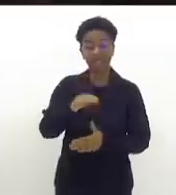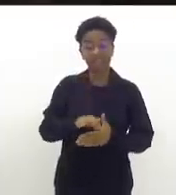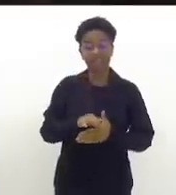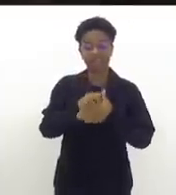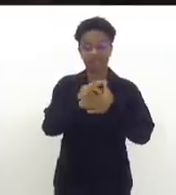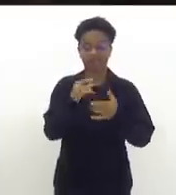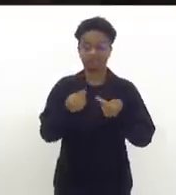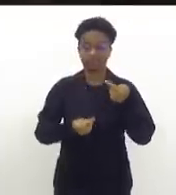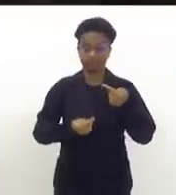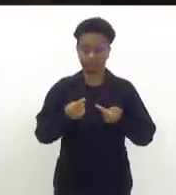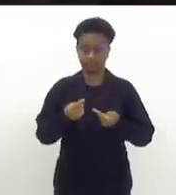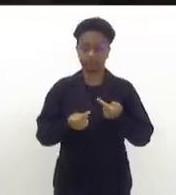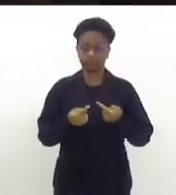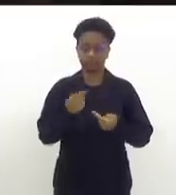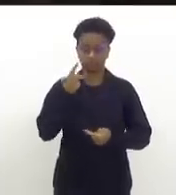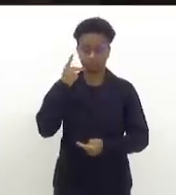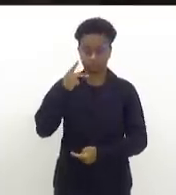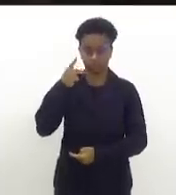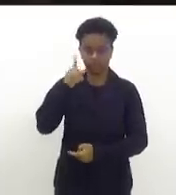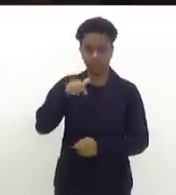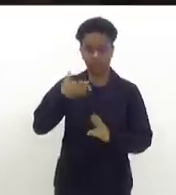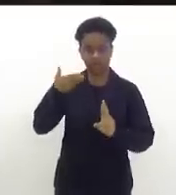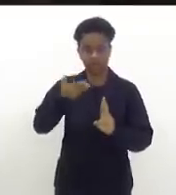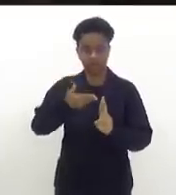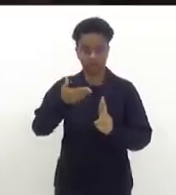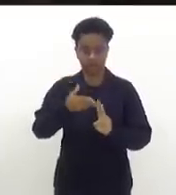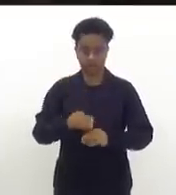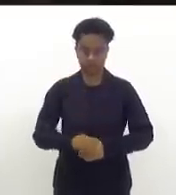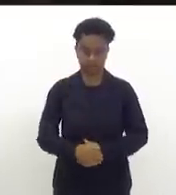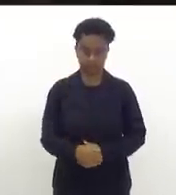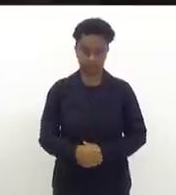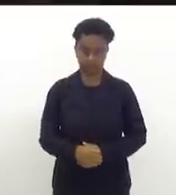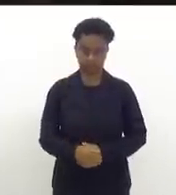político uma referência e